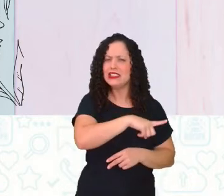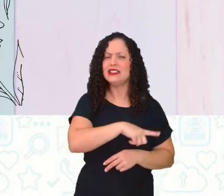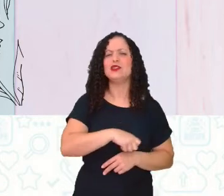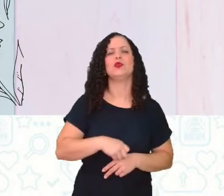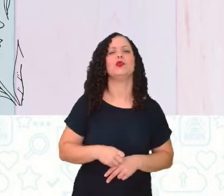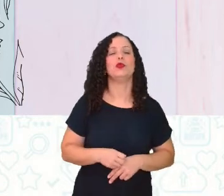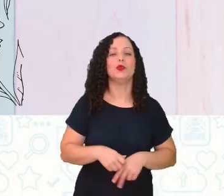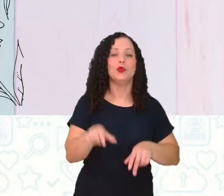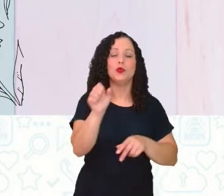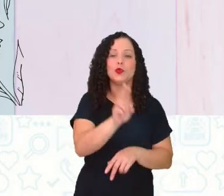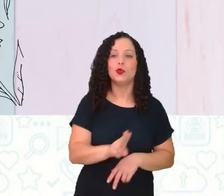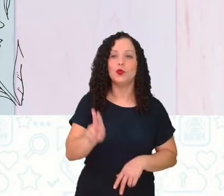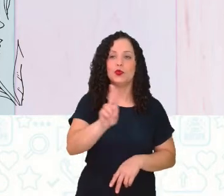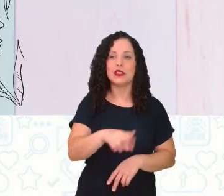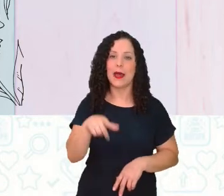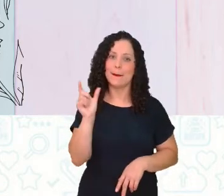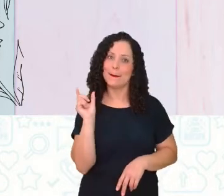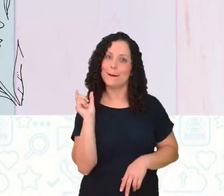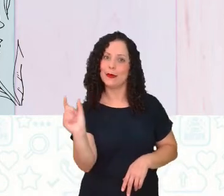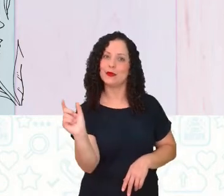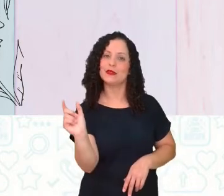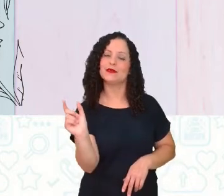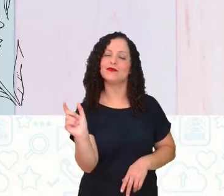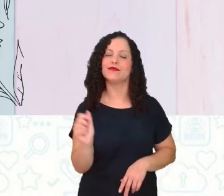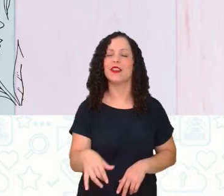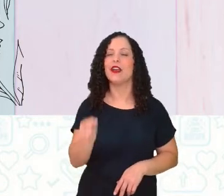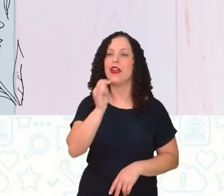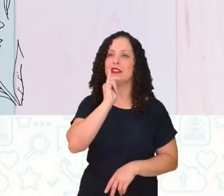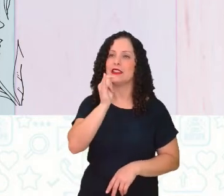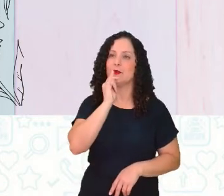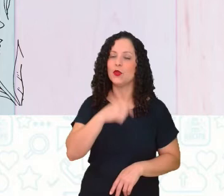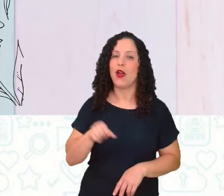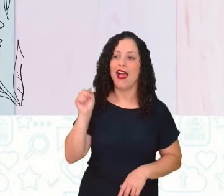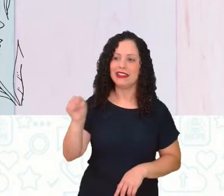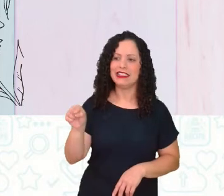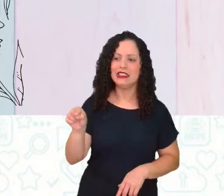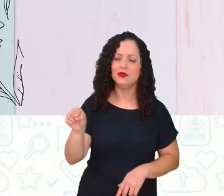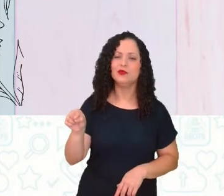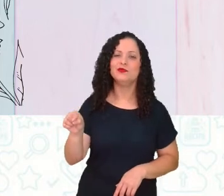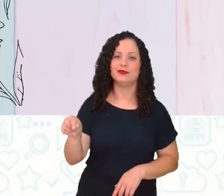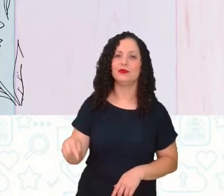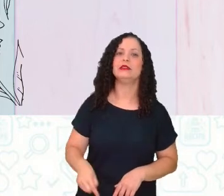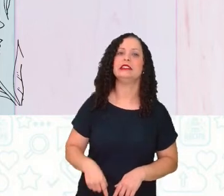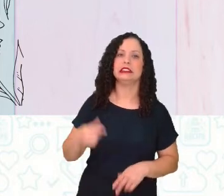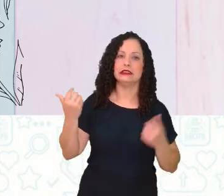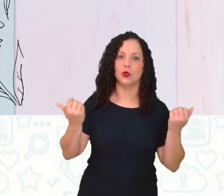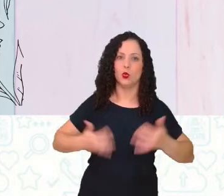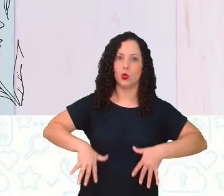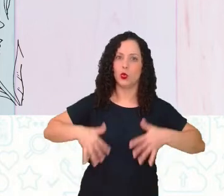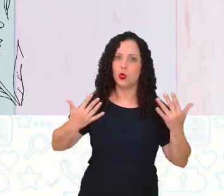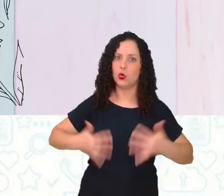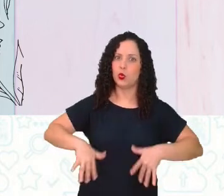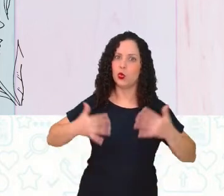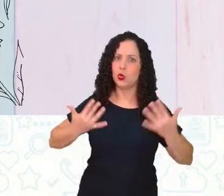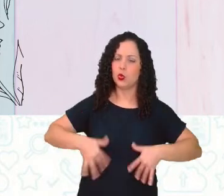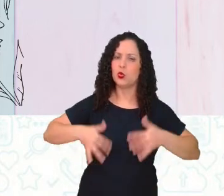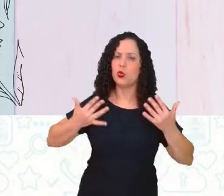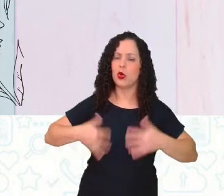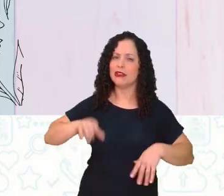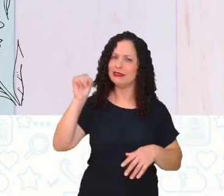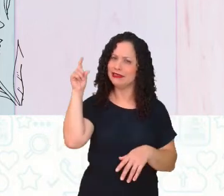gente usa a preposição. Então, a gente pode dizer assim, ó, aquela decisão custou ao filho. Ou seja,